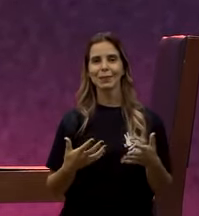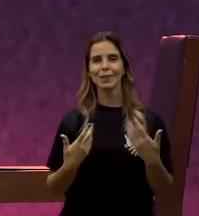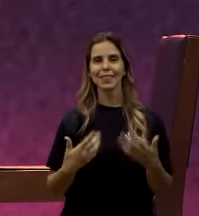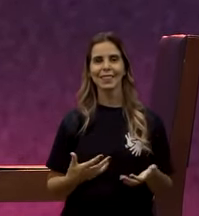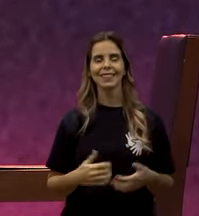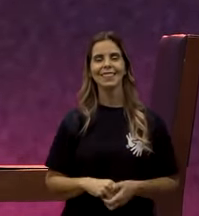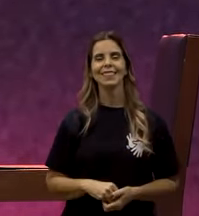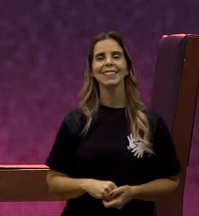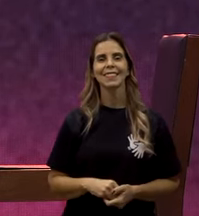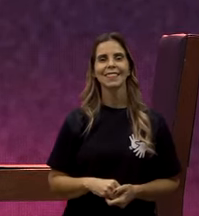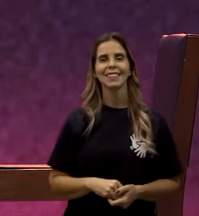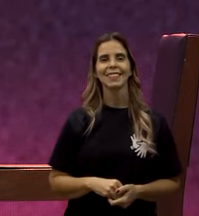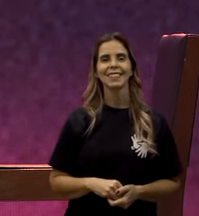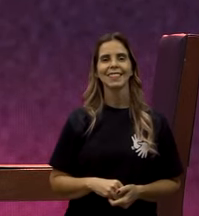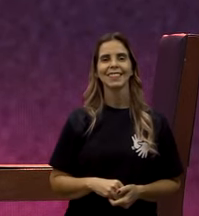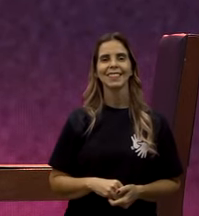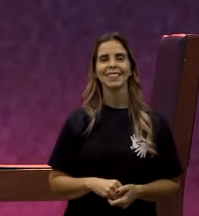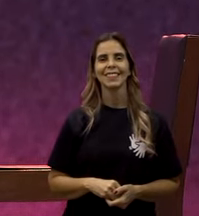gente cansativa